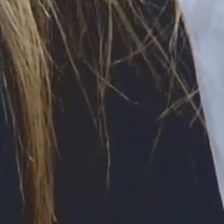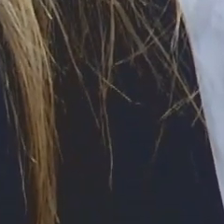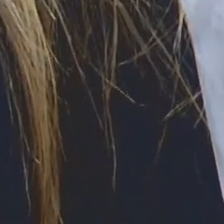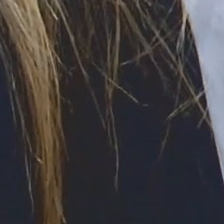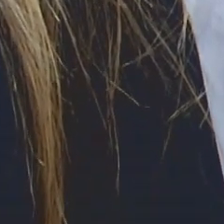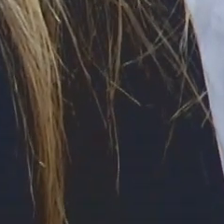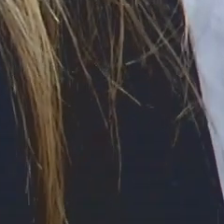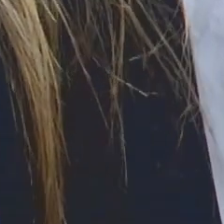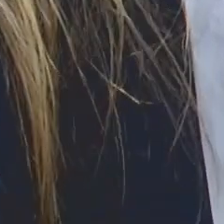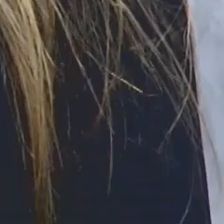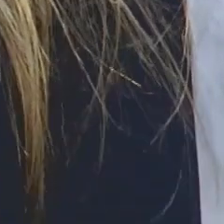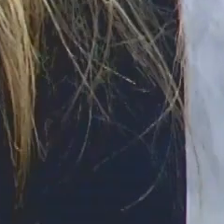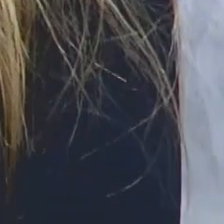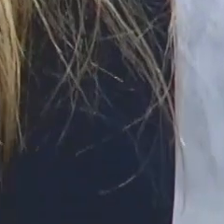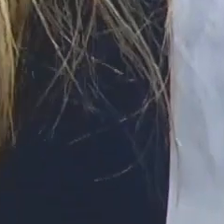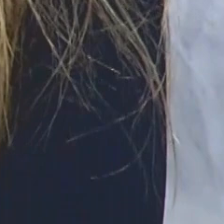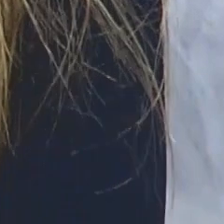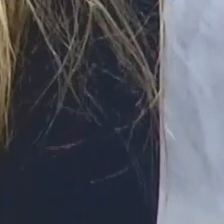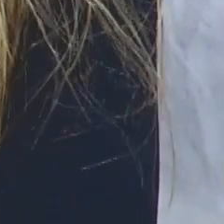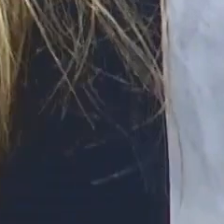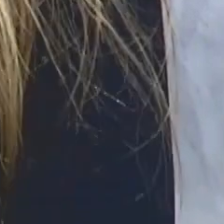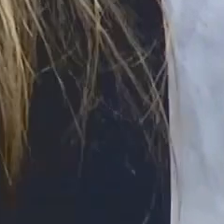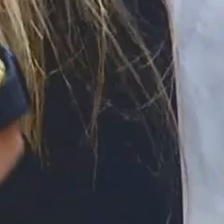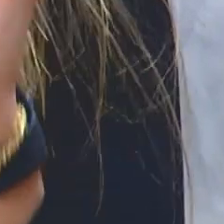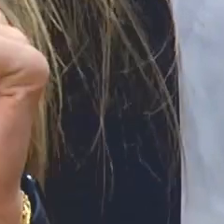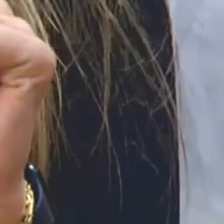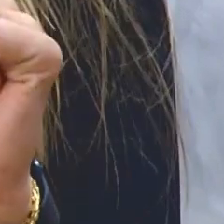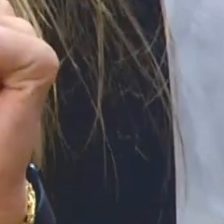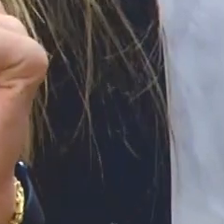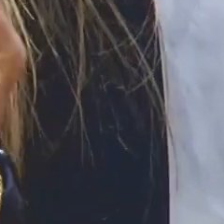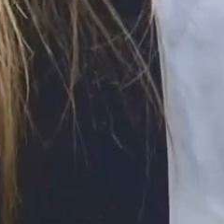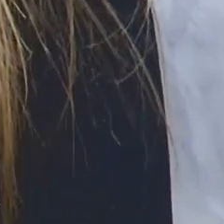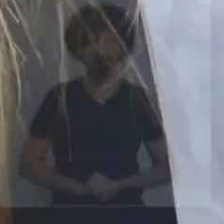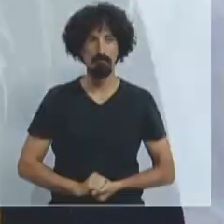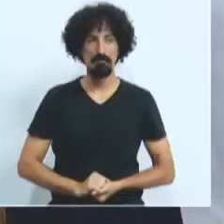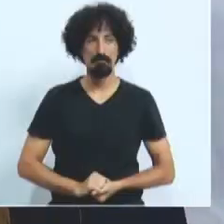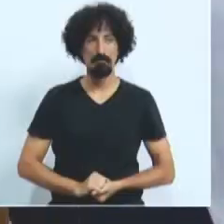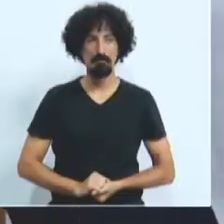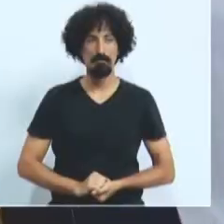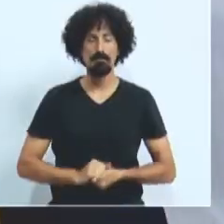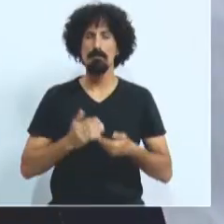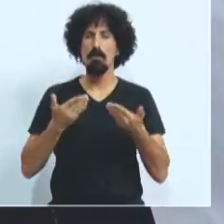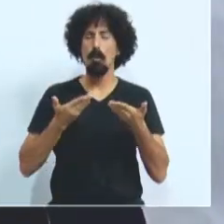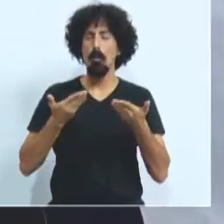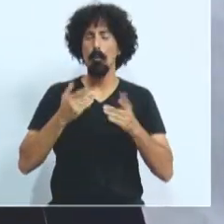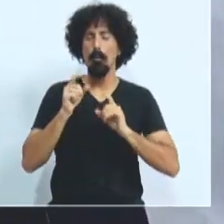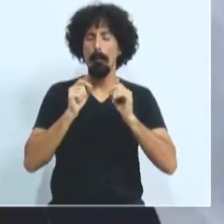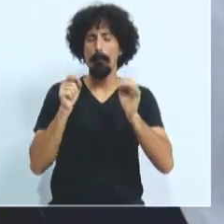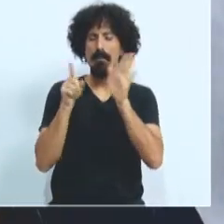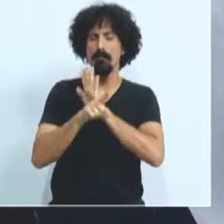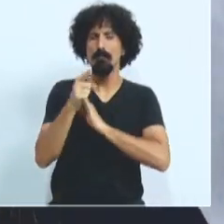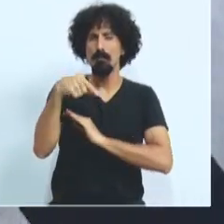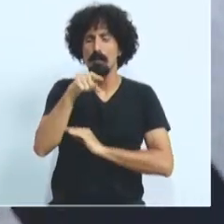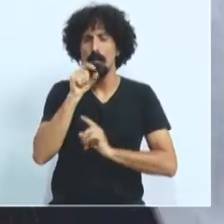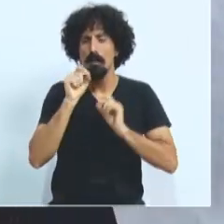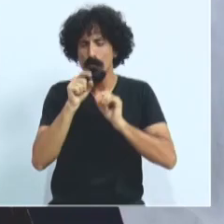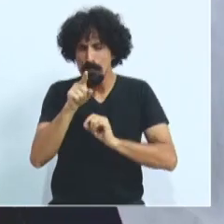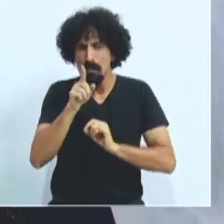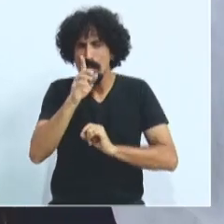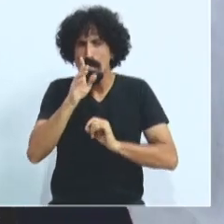de vida, de bem-estar. E hoje eu tenho uma perguntinha para você de casa. Você está preparado para